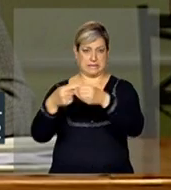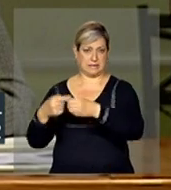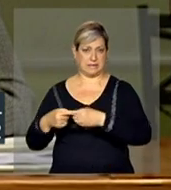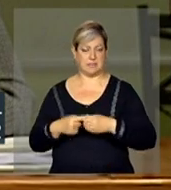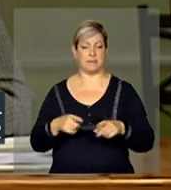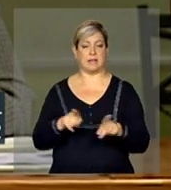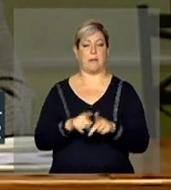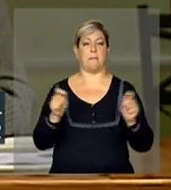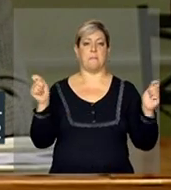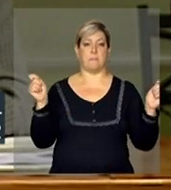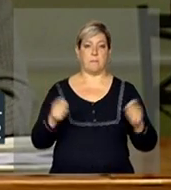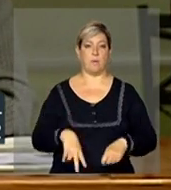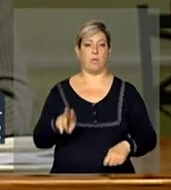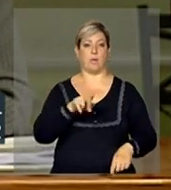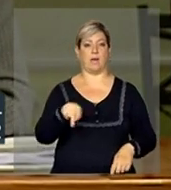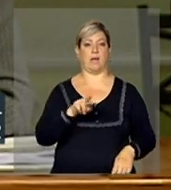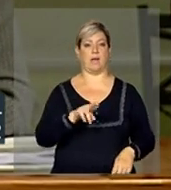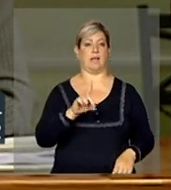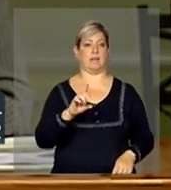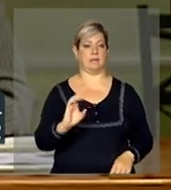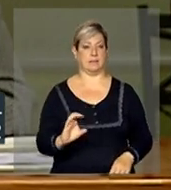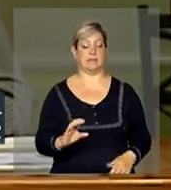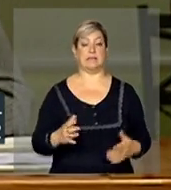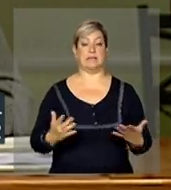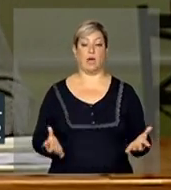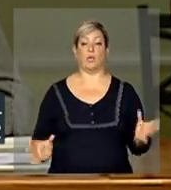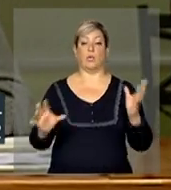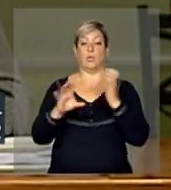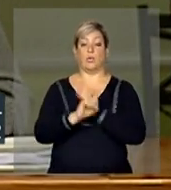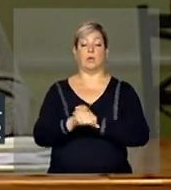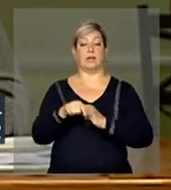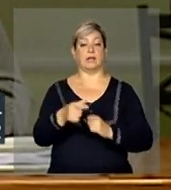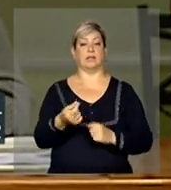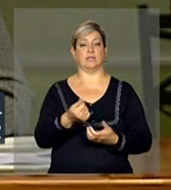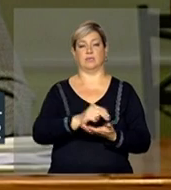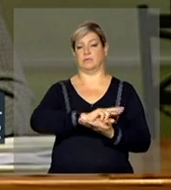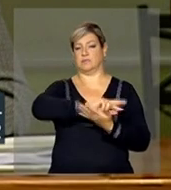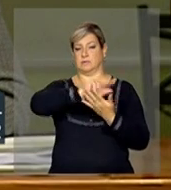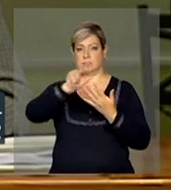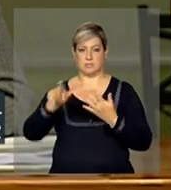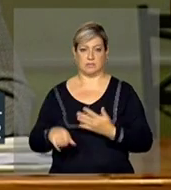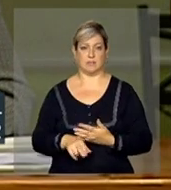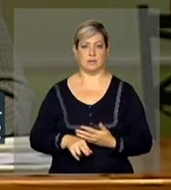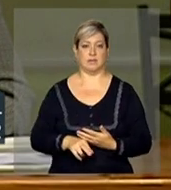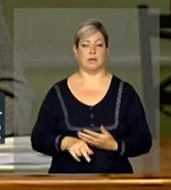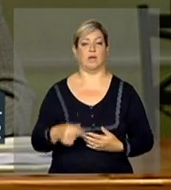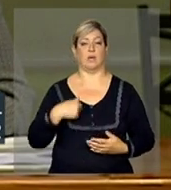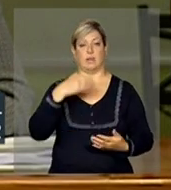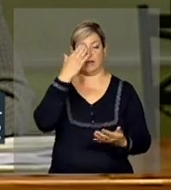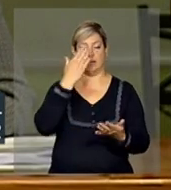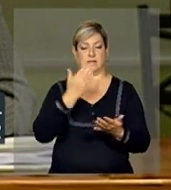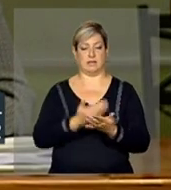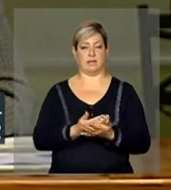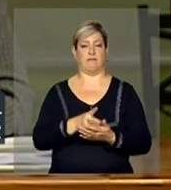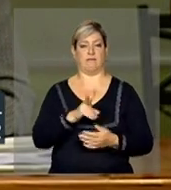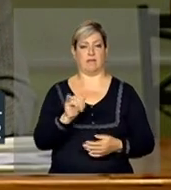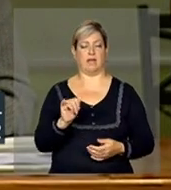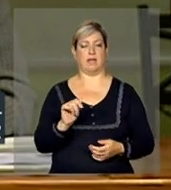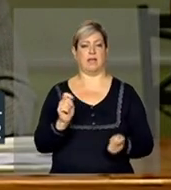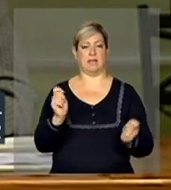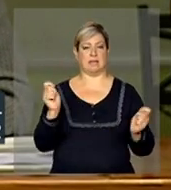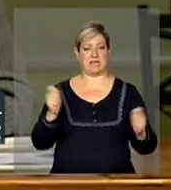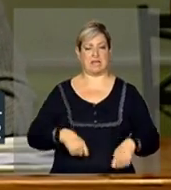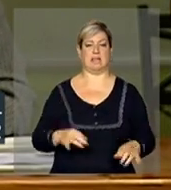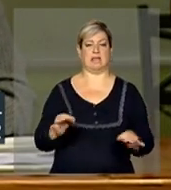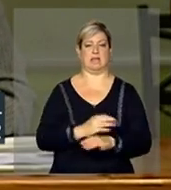também adotar o RDC. Então, a soma desses diversos fatores, eu acredito que vão dar uma